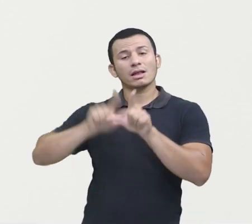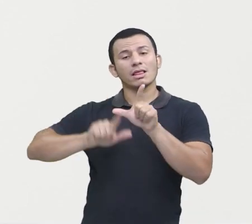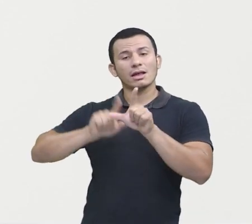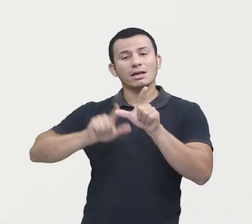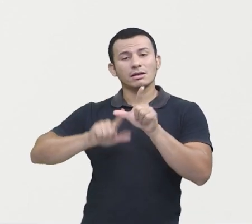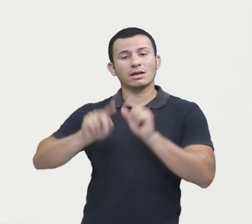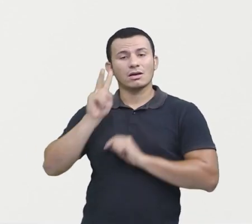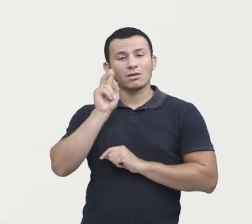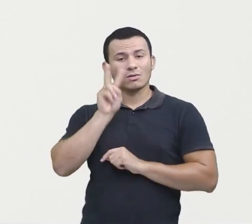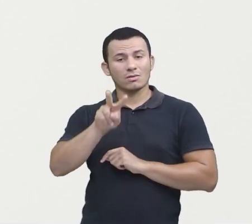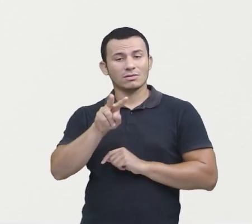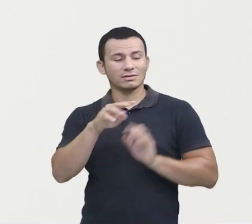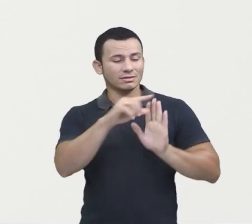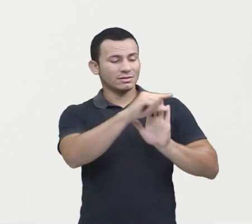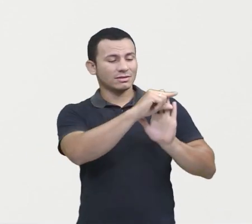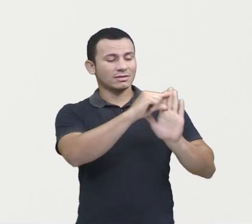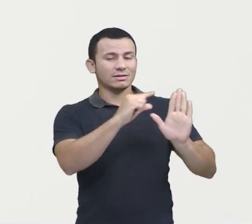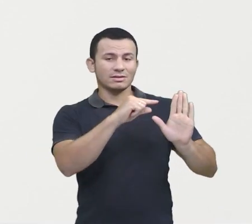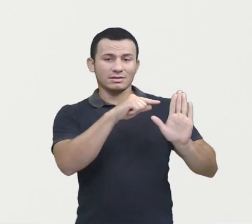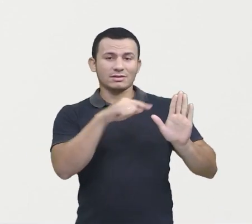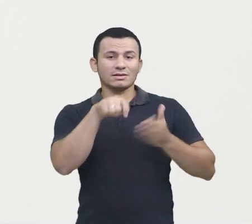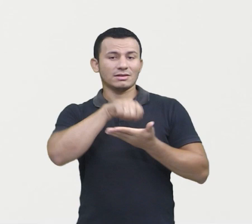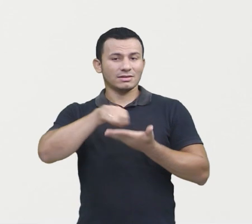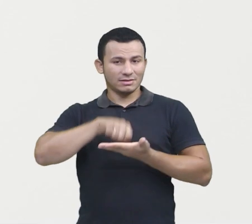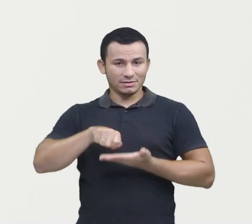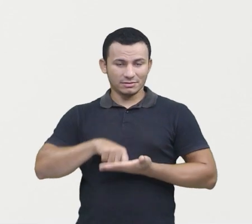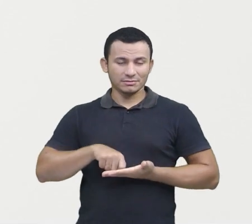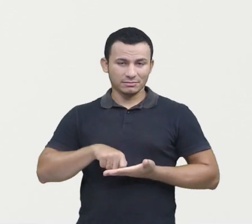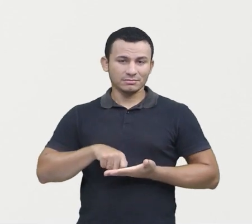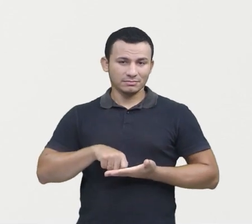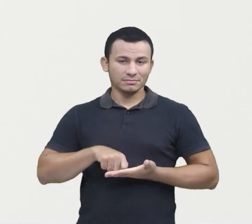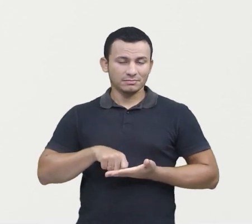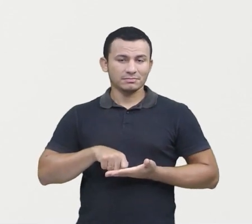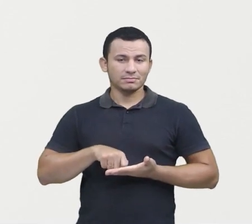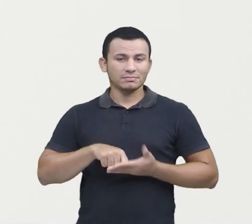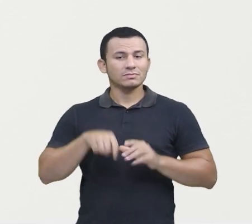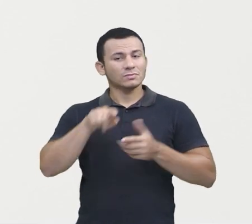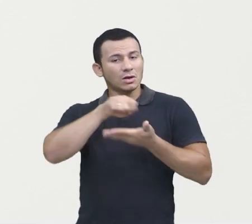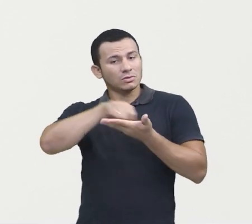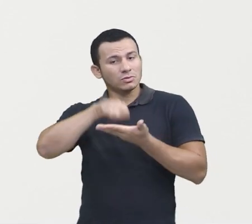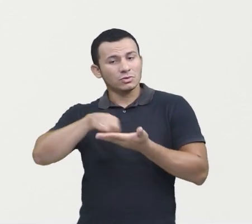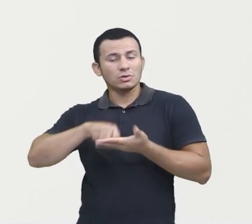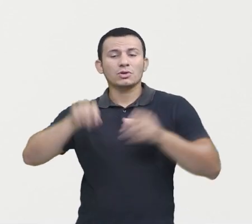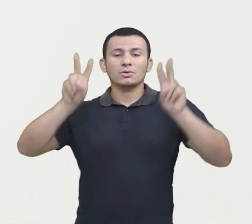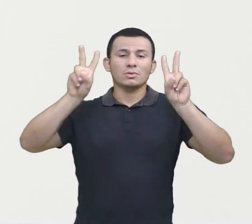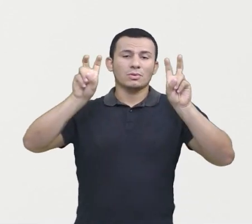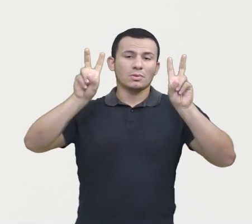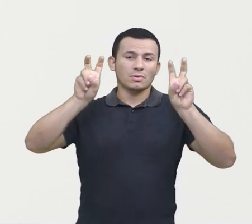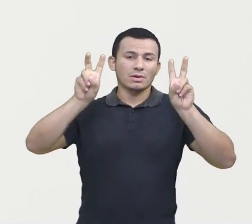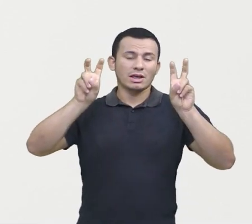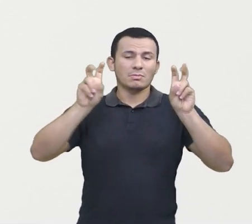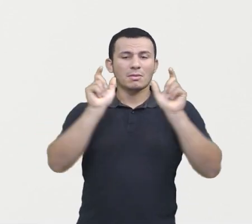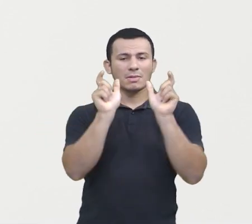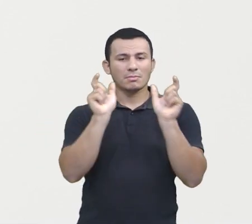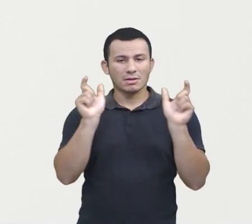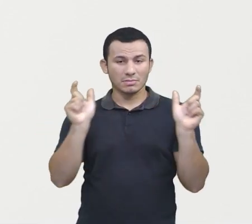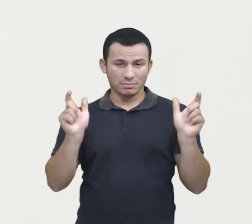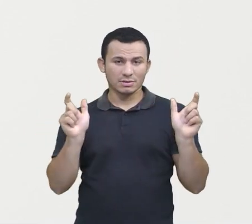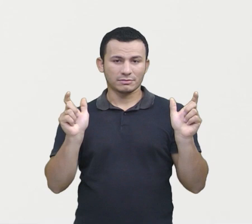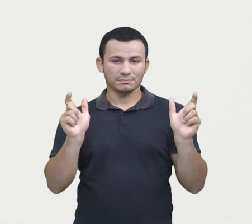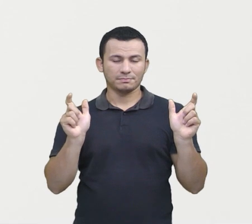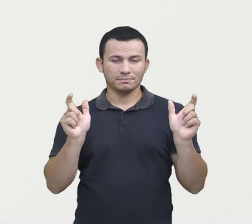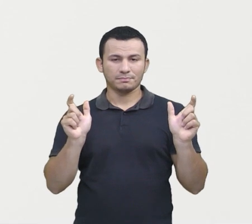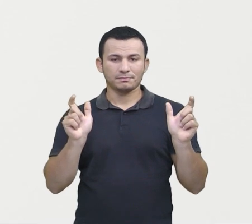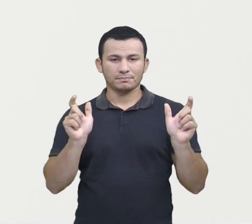Linguagem verbal escrita, porque está escrito com palavras. Estão vendo